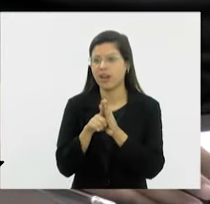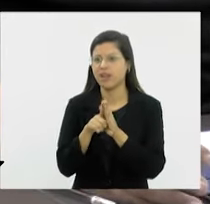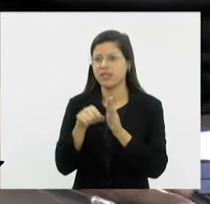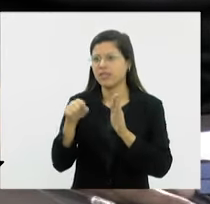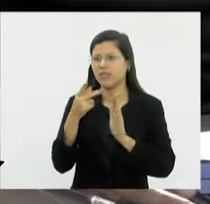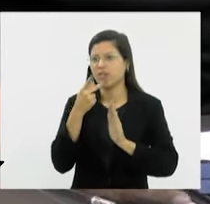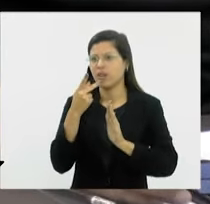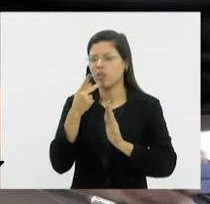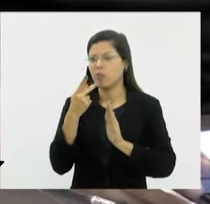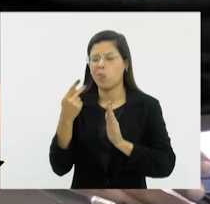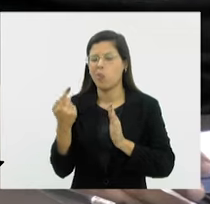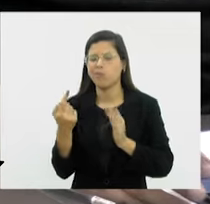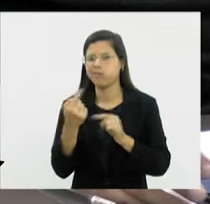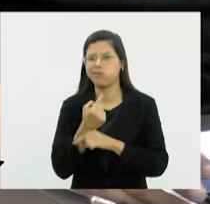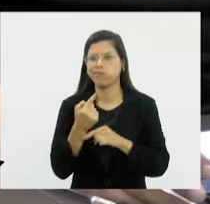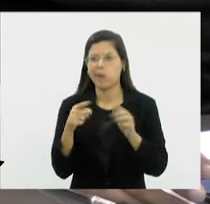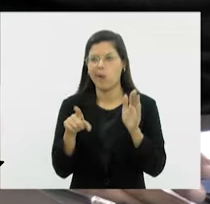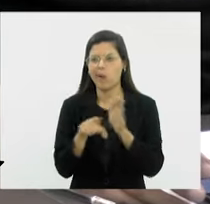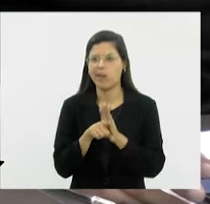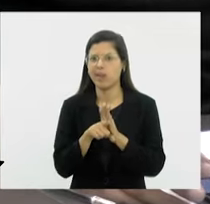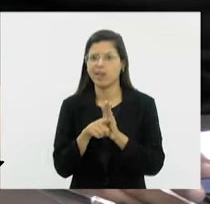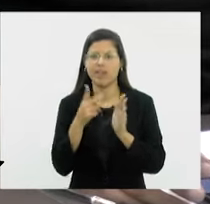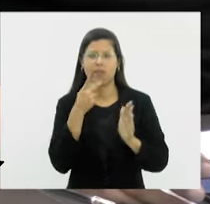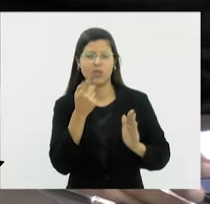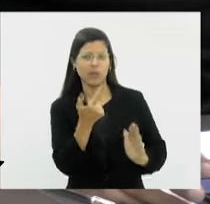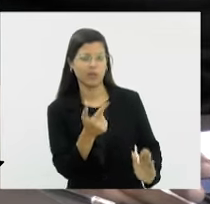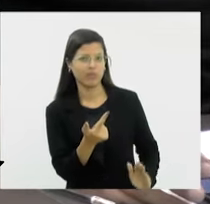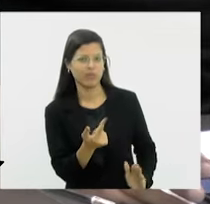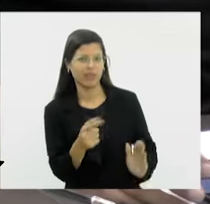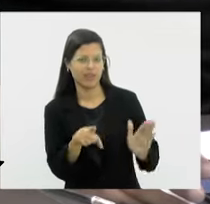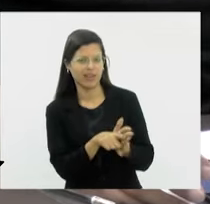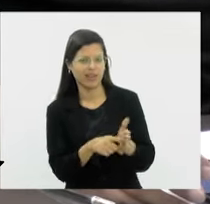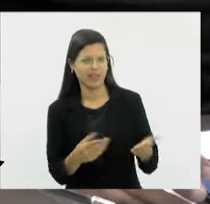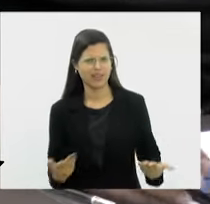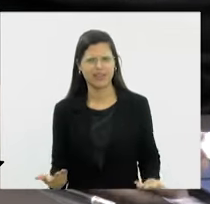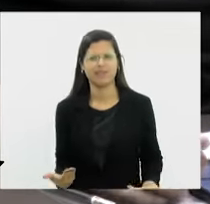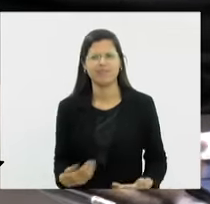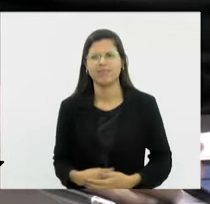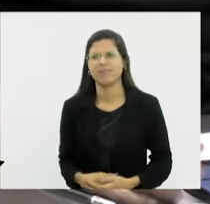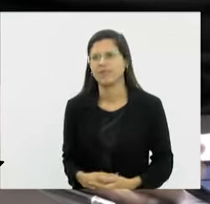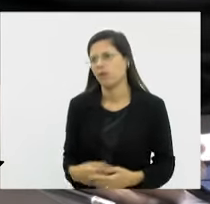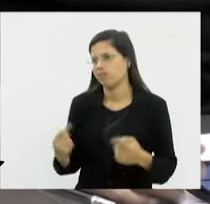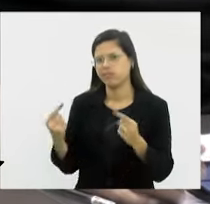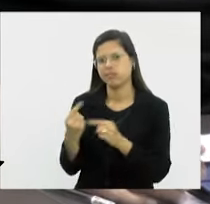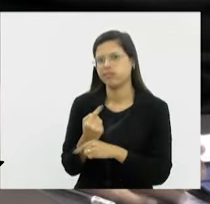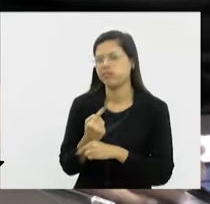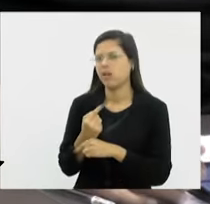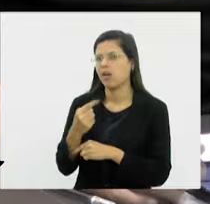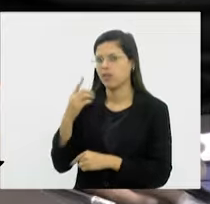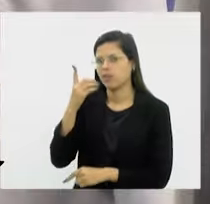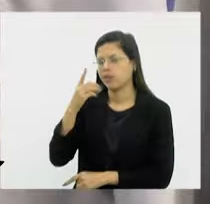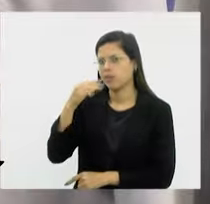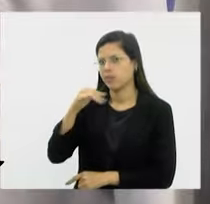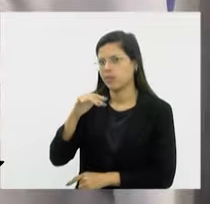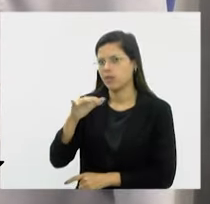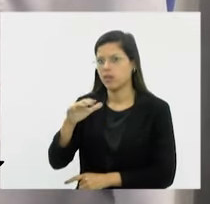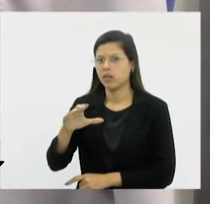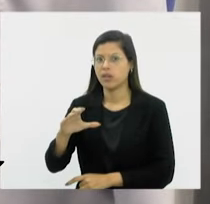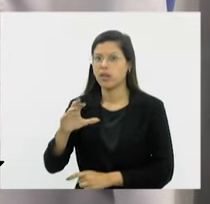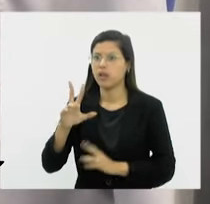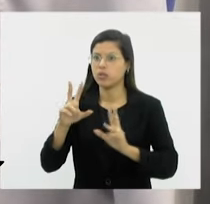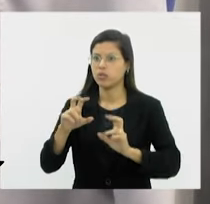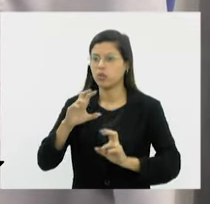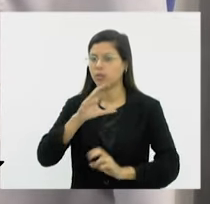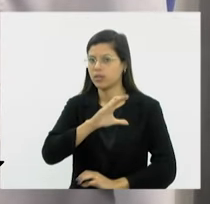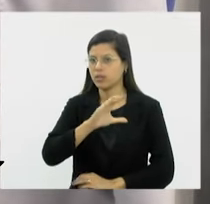que está contrariando. Vossa está dizendo que não há lei. Não, aí me permita discordar, deputado Mink. É uma questão da CCJ. Aqui